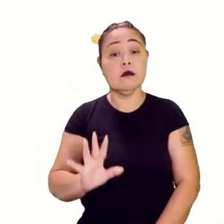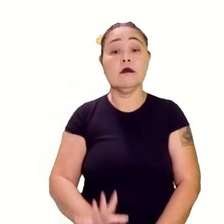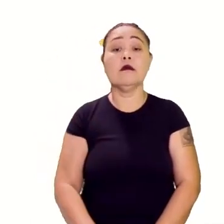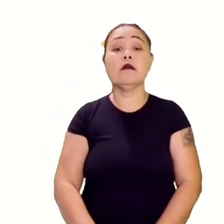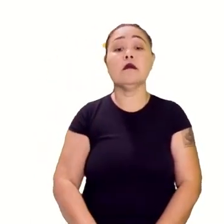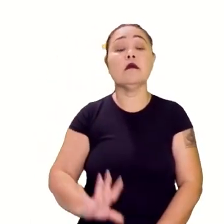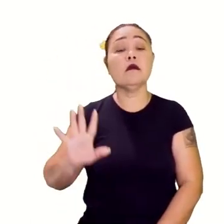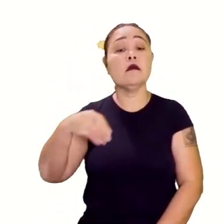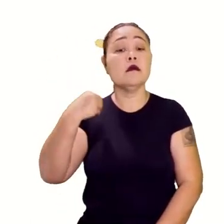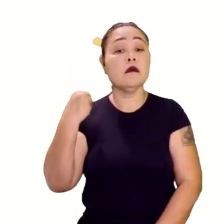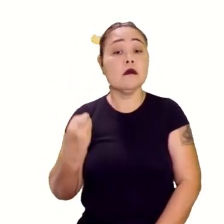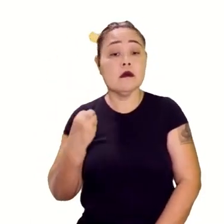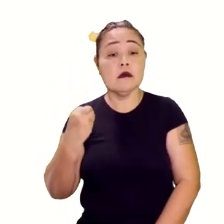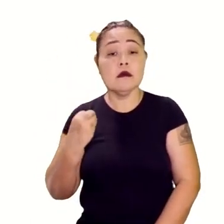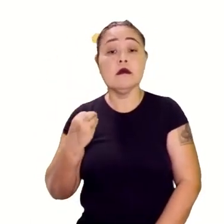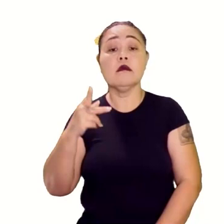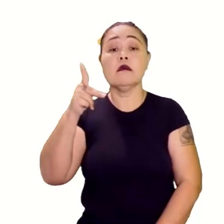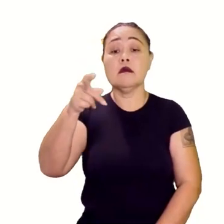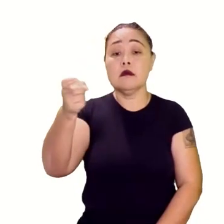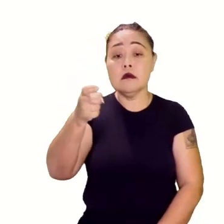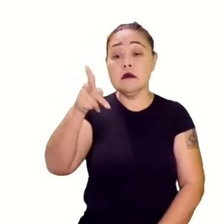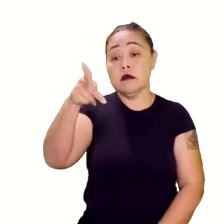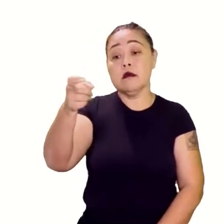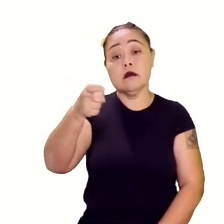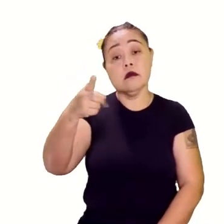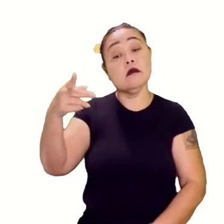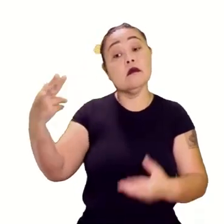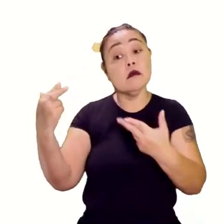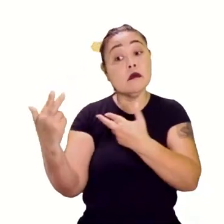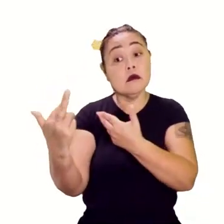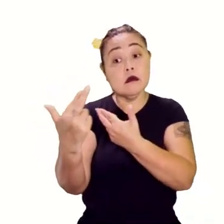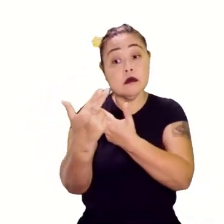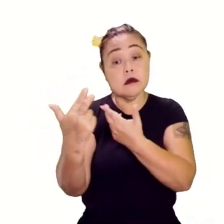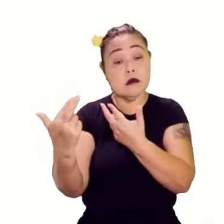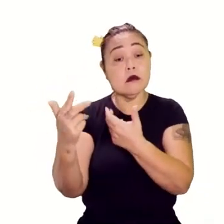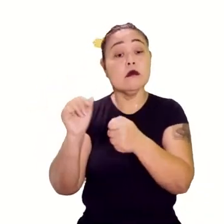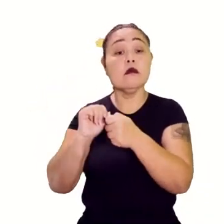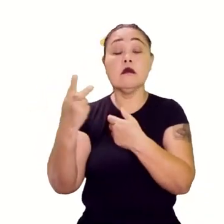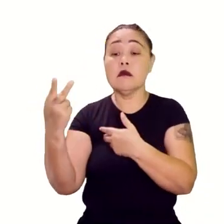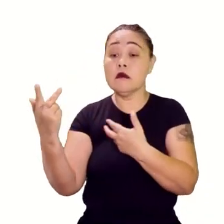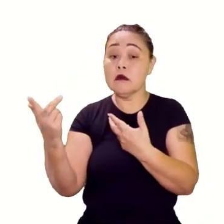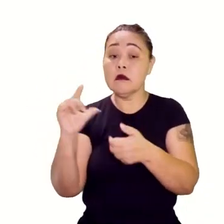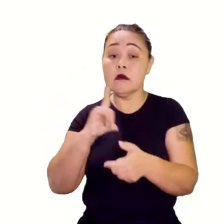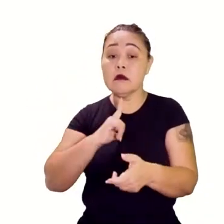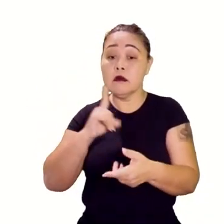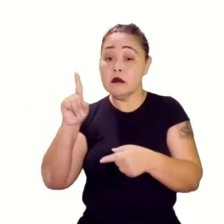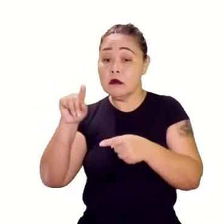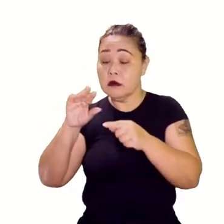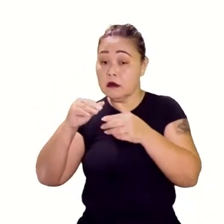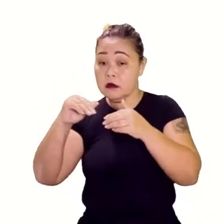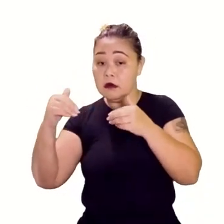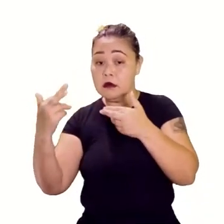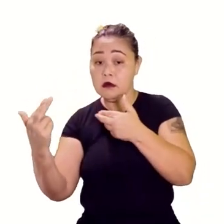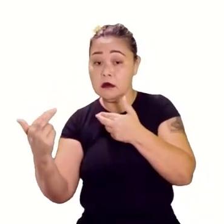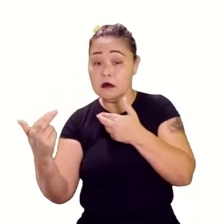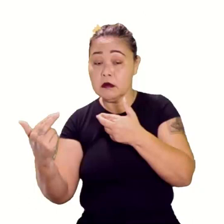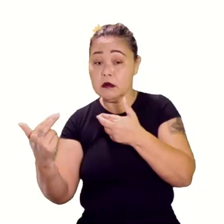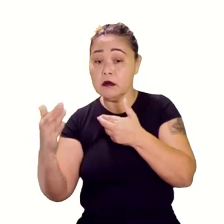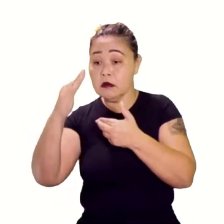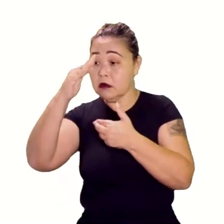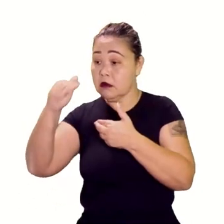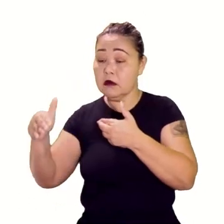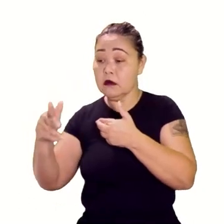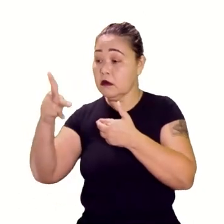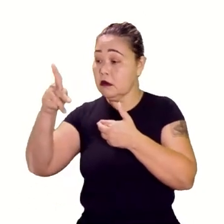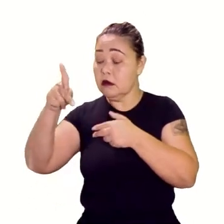Uhum. Como o nosso PX é 2 vezes o P0, a gente pode igualar, Isso. né? Igualando, a gente está deslocadinho aqui, mas a gente vai poder